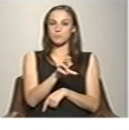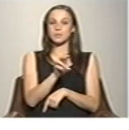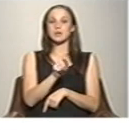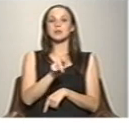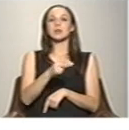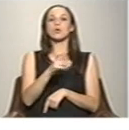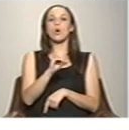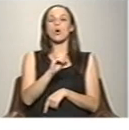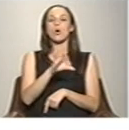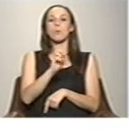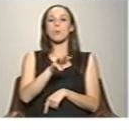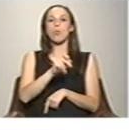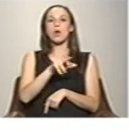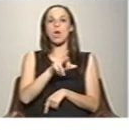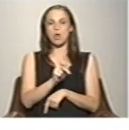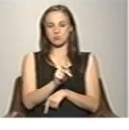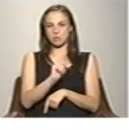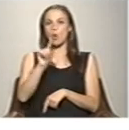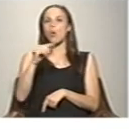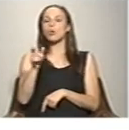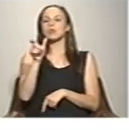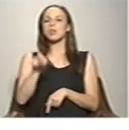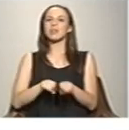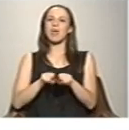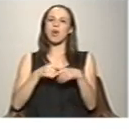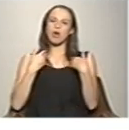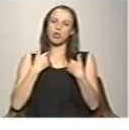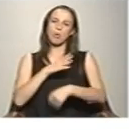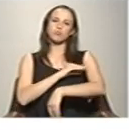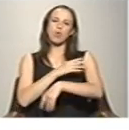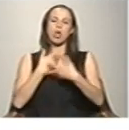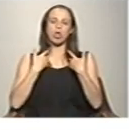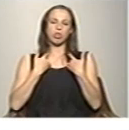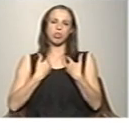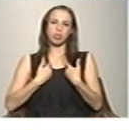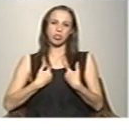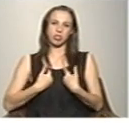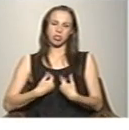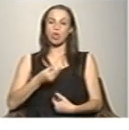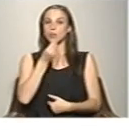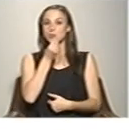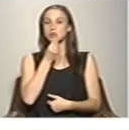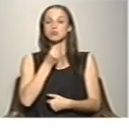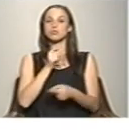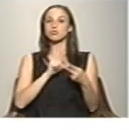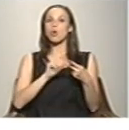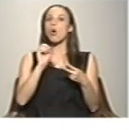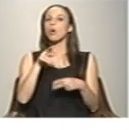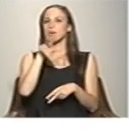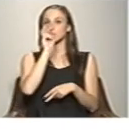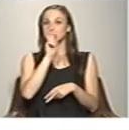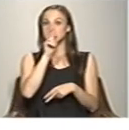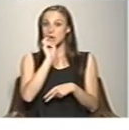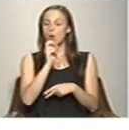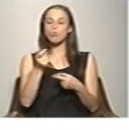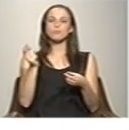coisa fisiológica. Outra é o relaxamento muscular que nós podemos fazer através ou de alimentos, ou então através da respiração, ou